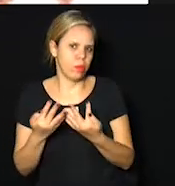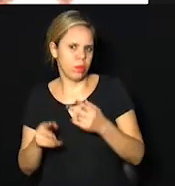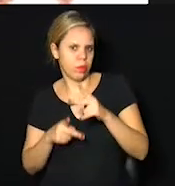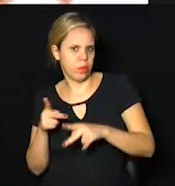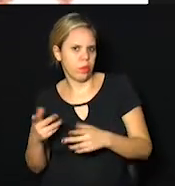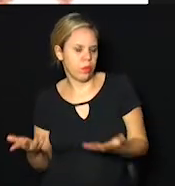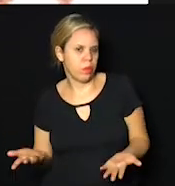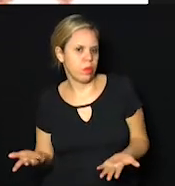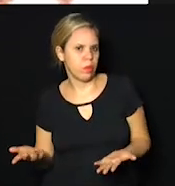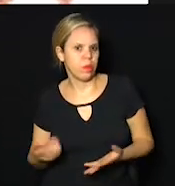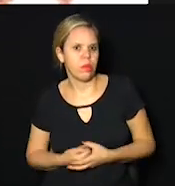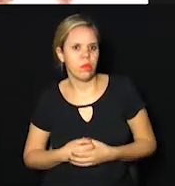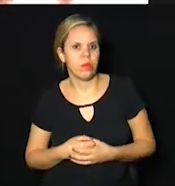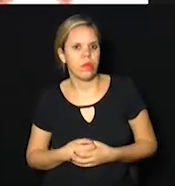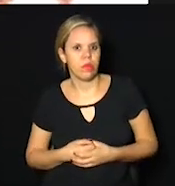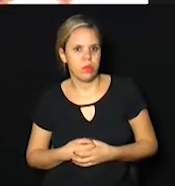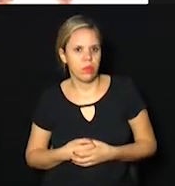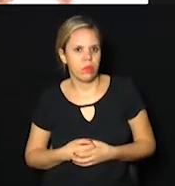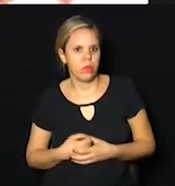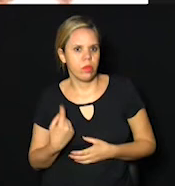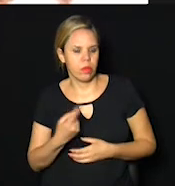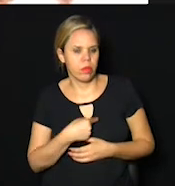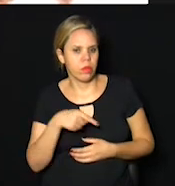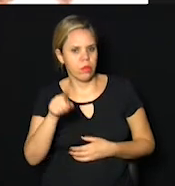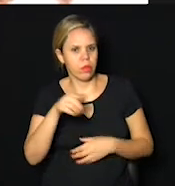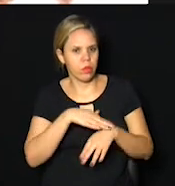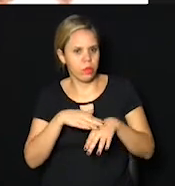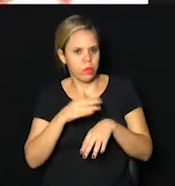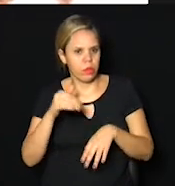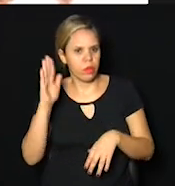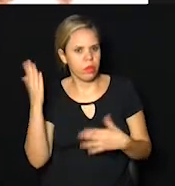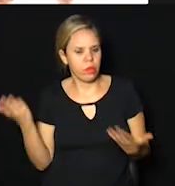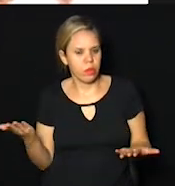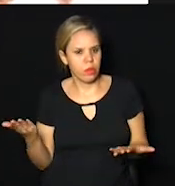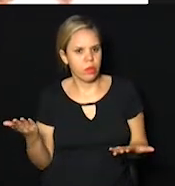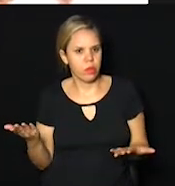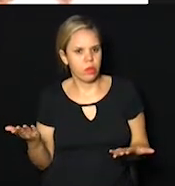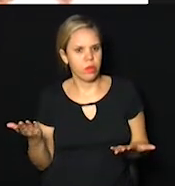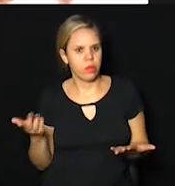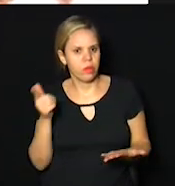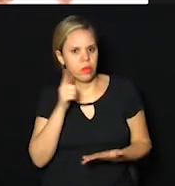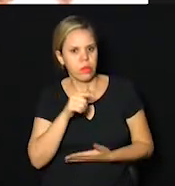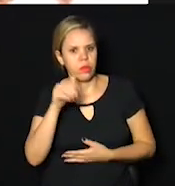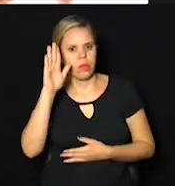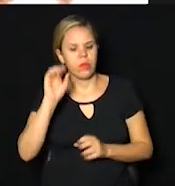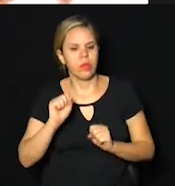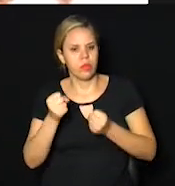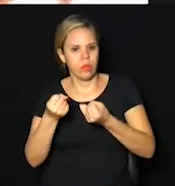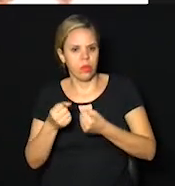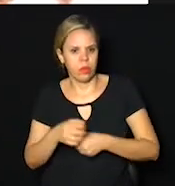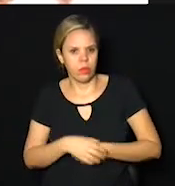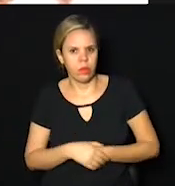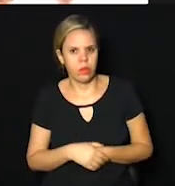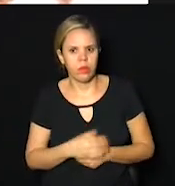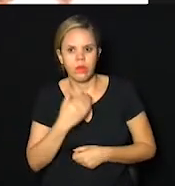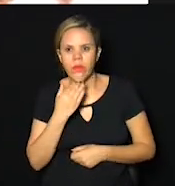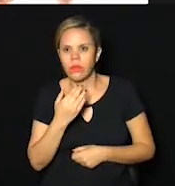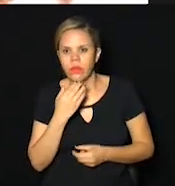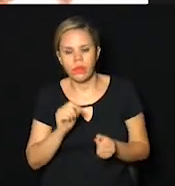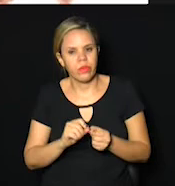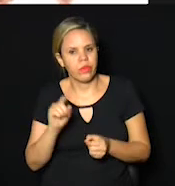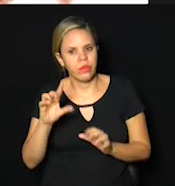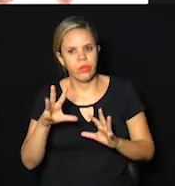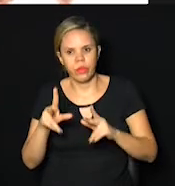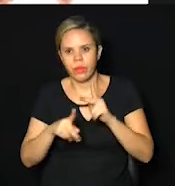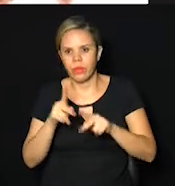pessoal, né? Essas pessoas são as pessoas com as quais você vai conversar mais e provavelmente onde você vai conseguir mais defensores. Não adianta você achar que todo mundo